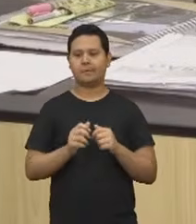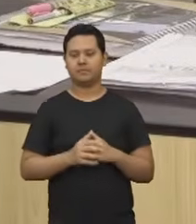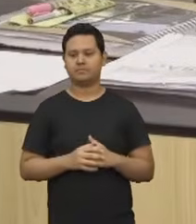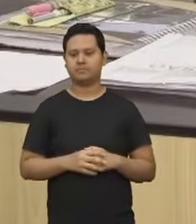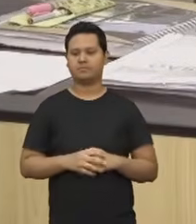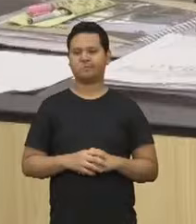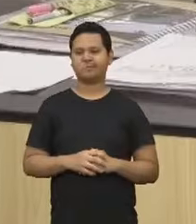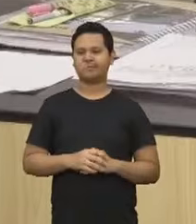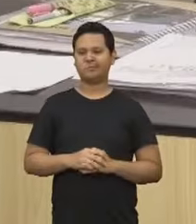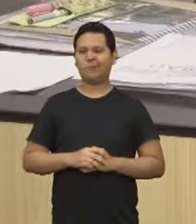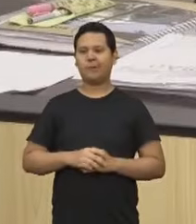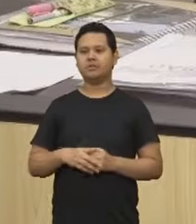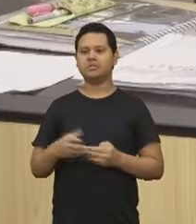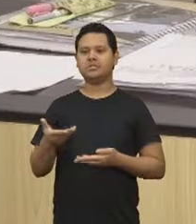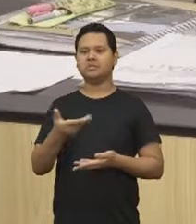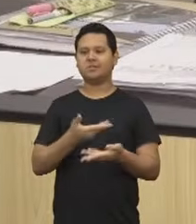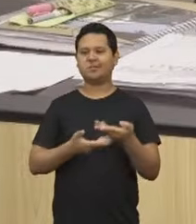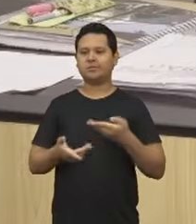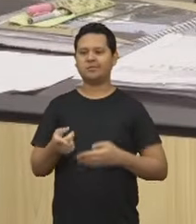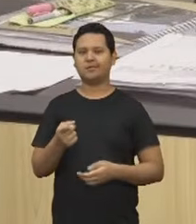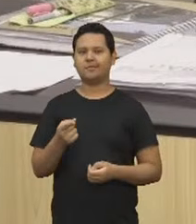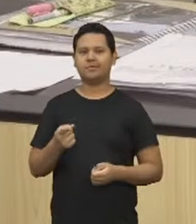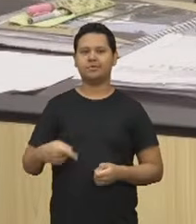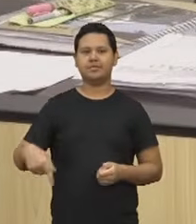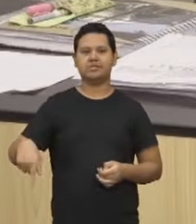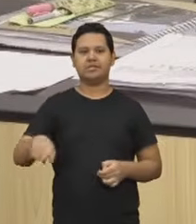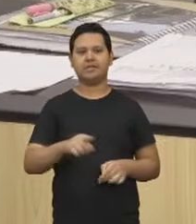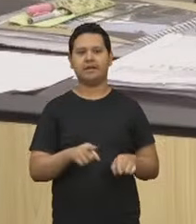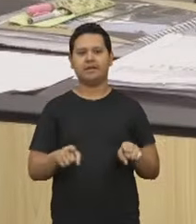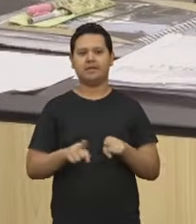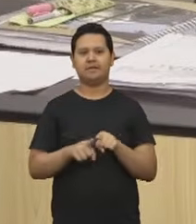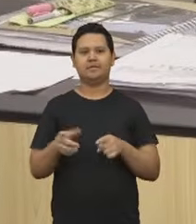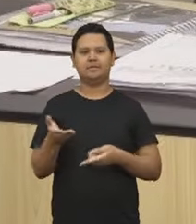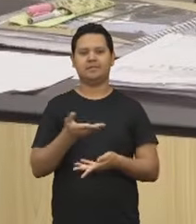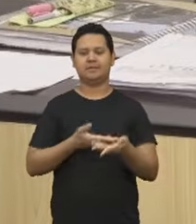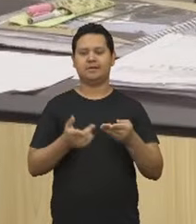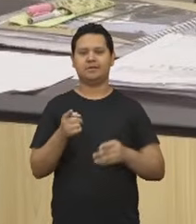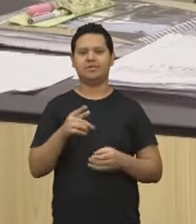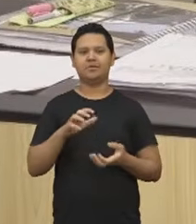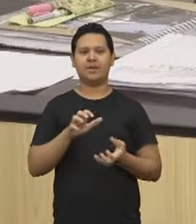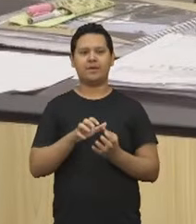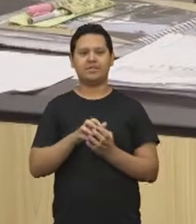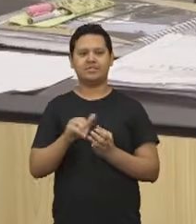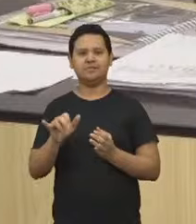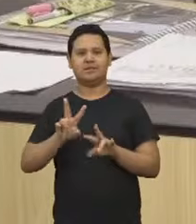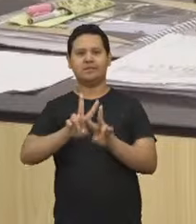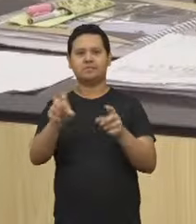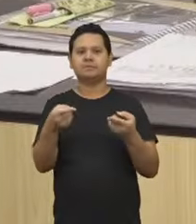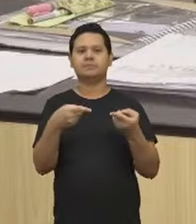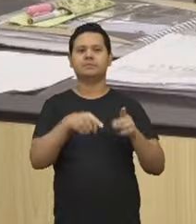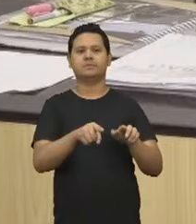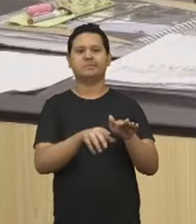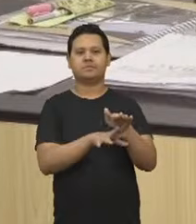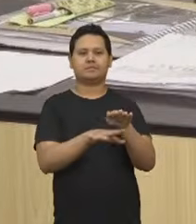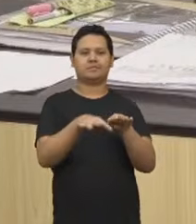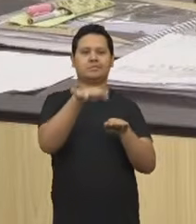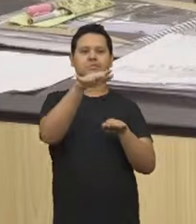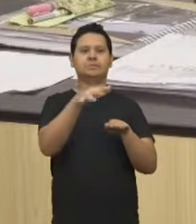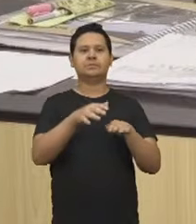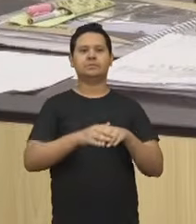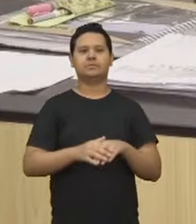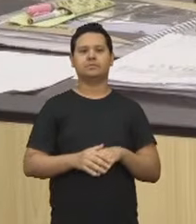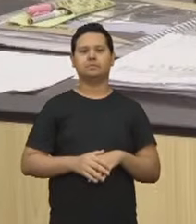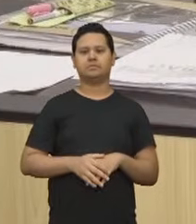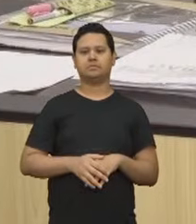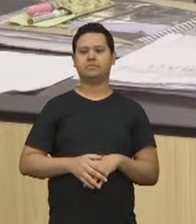mais de 5 obras de drenagem grandes para a nossa cidade de combate às enchentes. Então, isso é fruto de